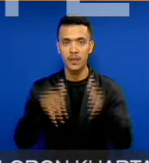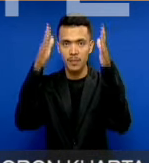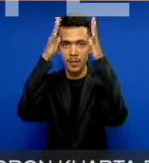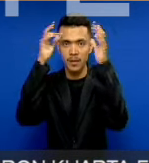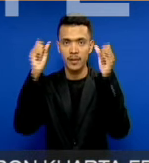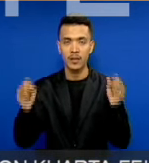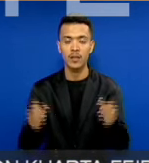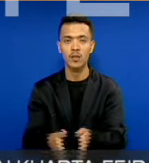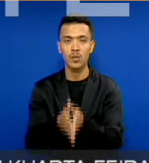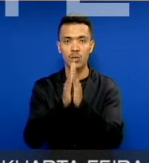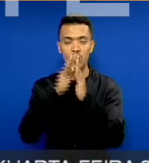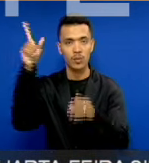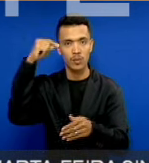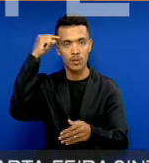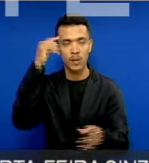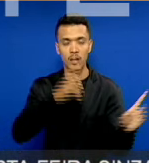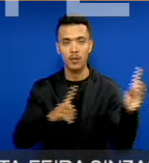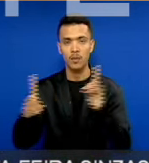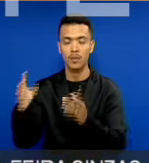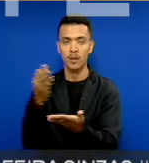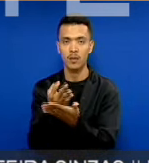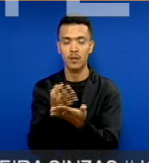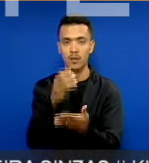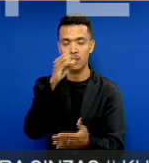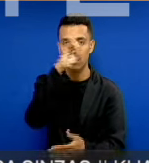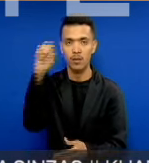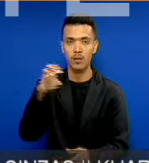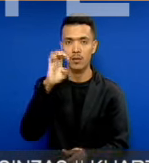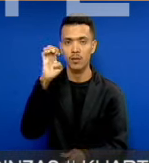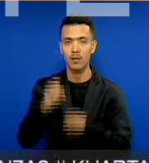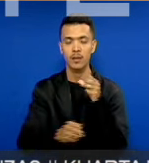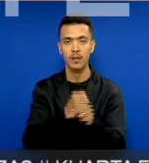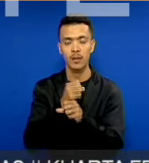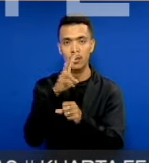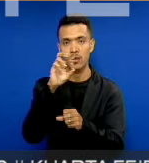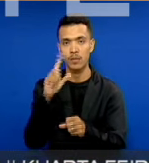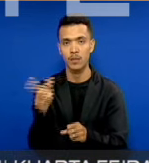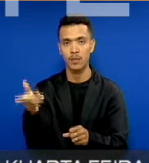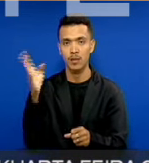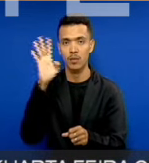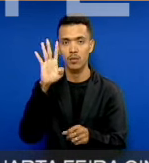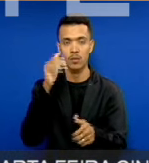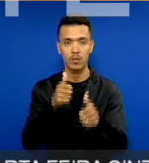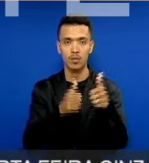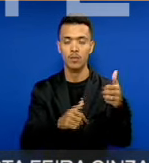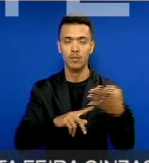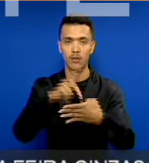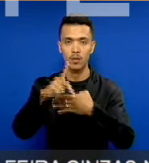Presidente da República Russo, governo ato executa orçamento geral Estado tinarim rua Ronilo Ressinghat, tuir programa governo